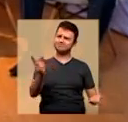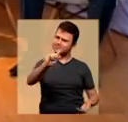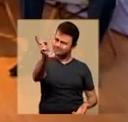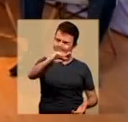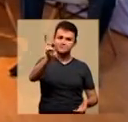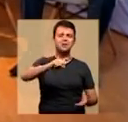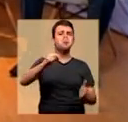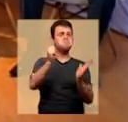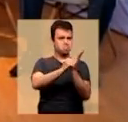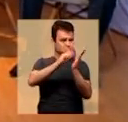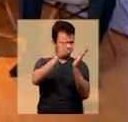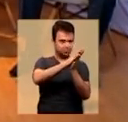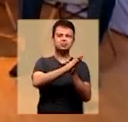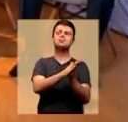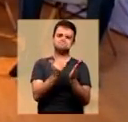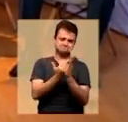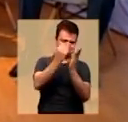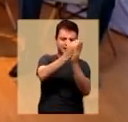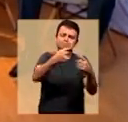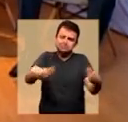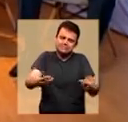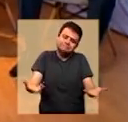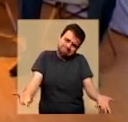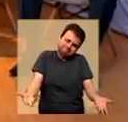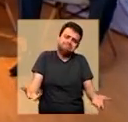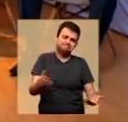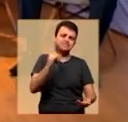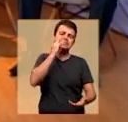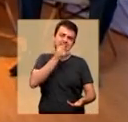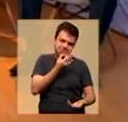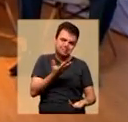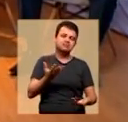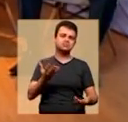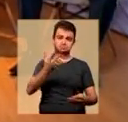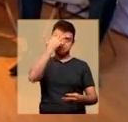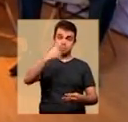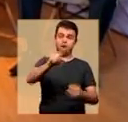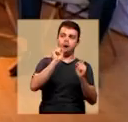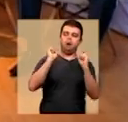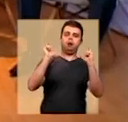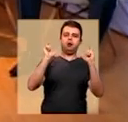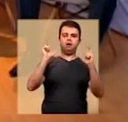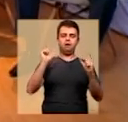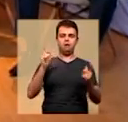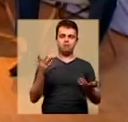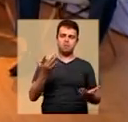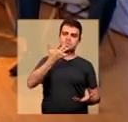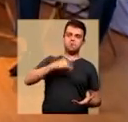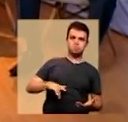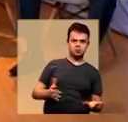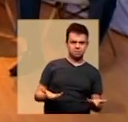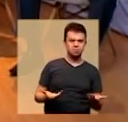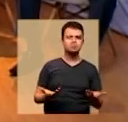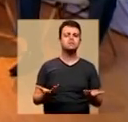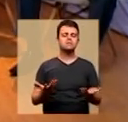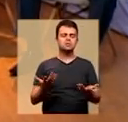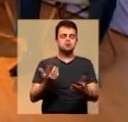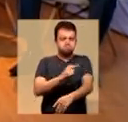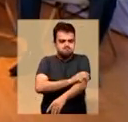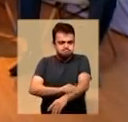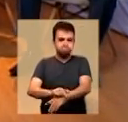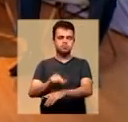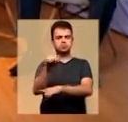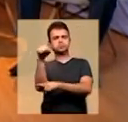mexer mesmo no bolso, tem que multar, infelizmente. Multar nesse sentido, para fazer com que a pessoa fique pelo menos mais esperta,